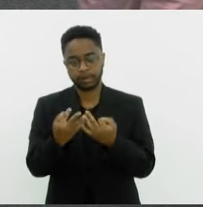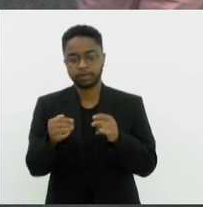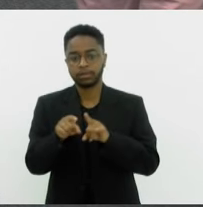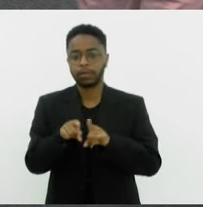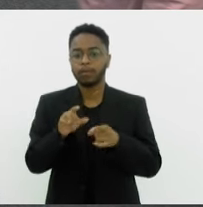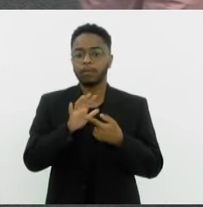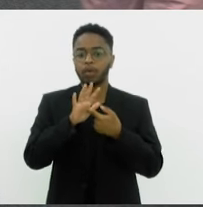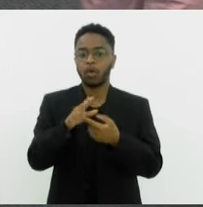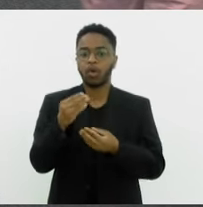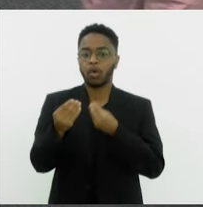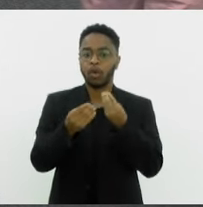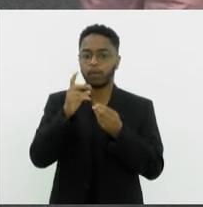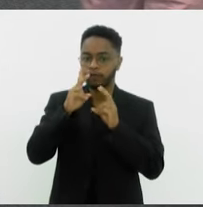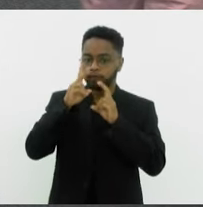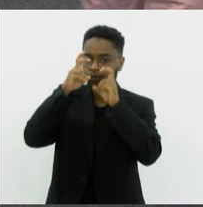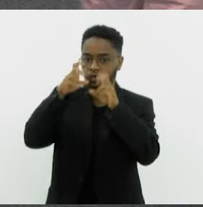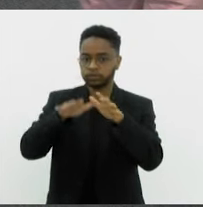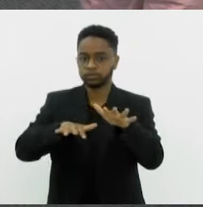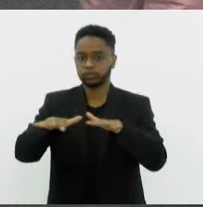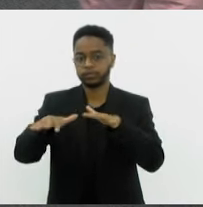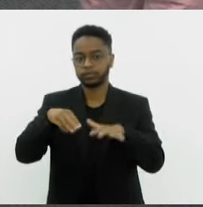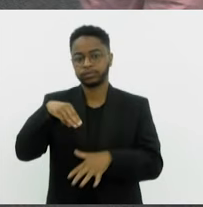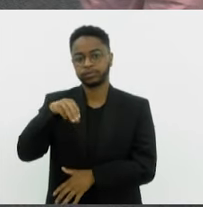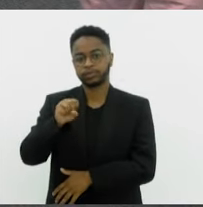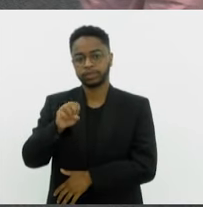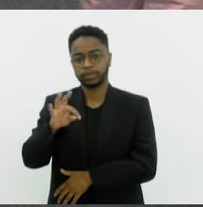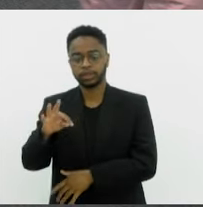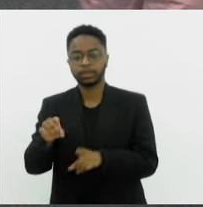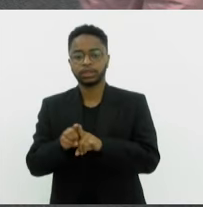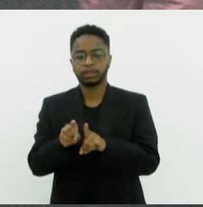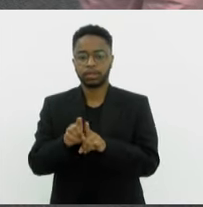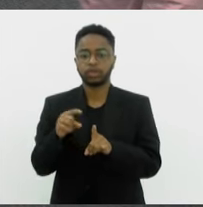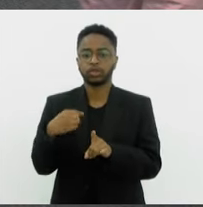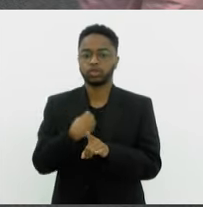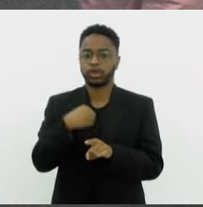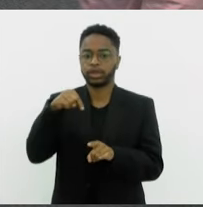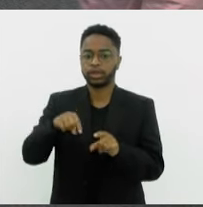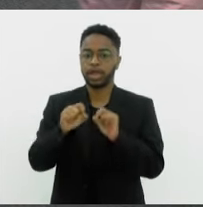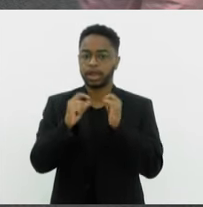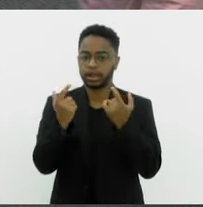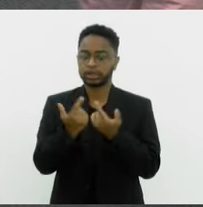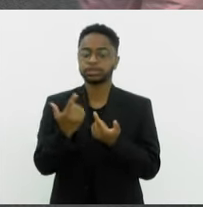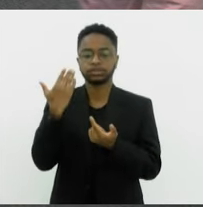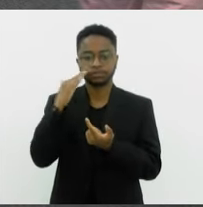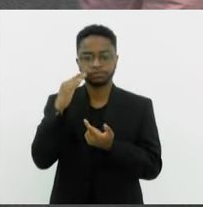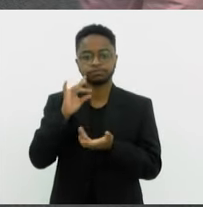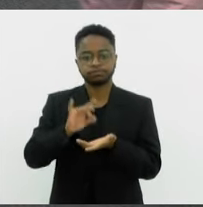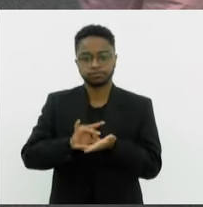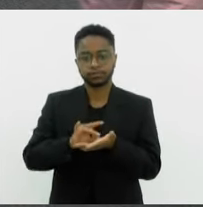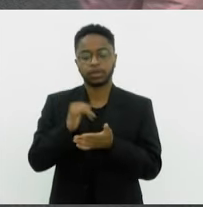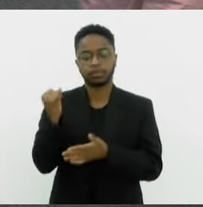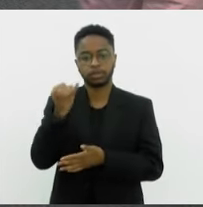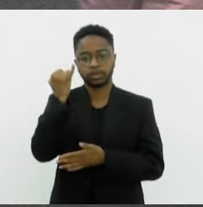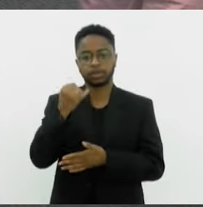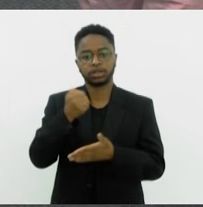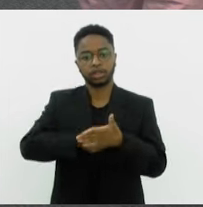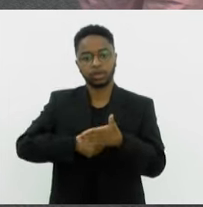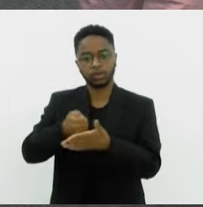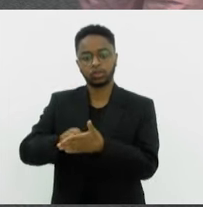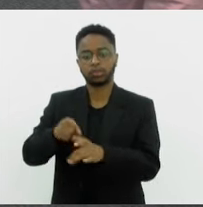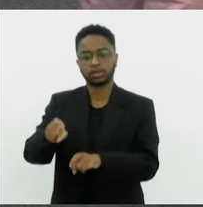do MST e o entendimento dessa casa de reconhecer a luta pela reforma agrária, a luta por um país mais justo e